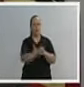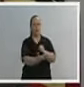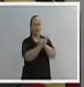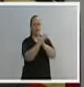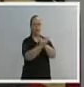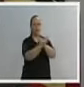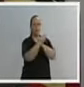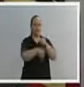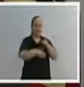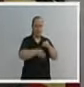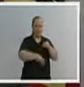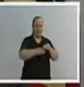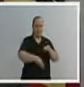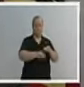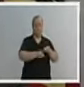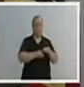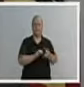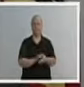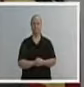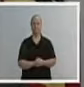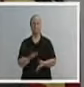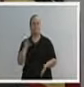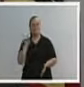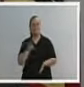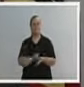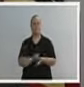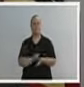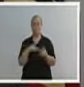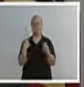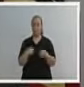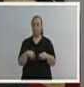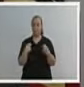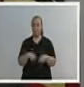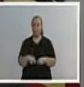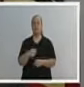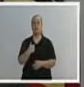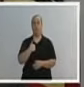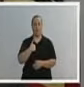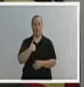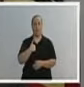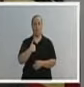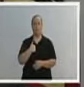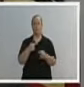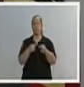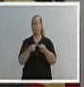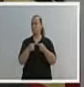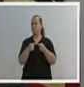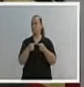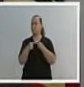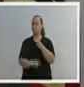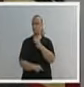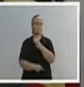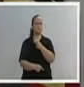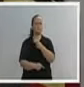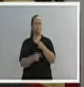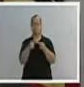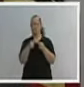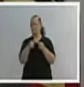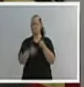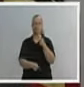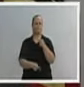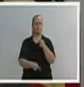nós precisamos... E para o cidadão entender, eu repito, sou frontalmente contrário à forma